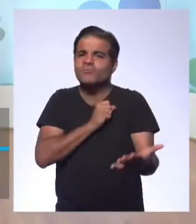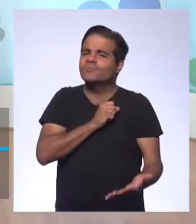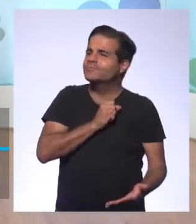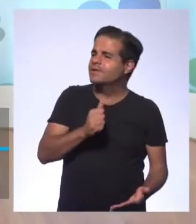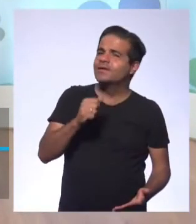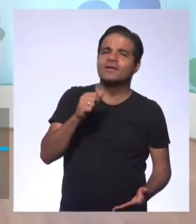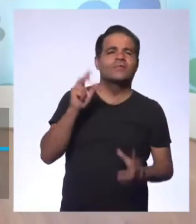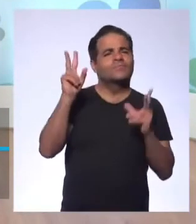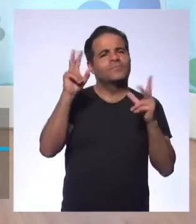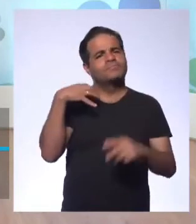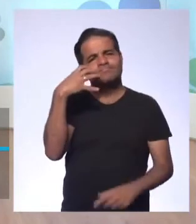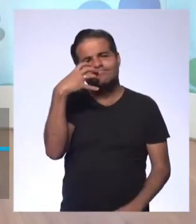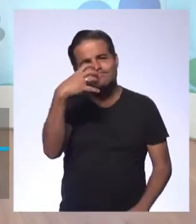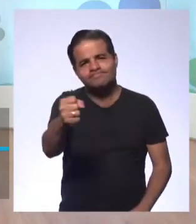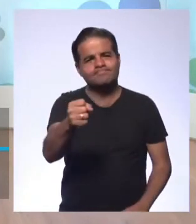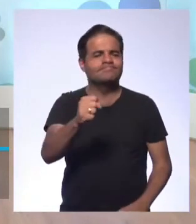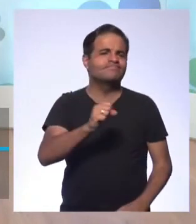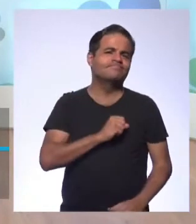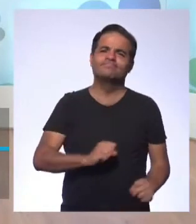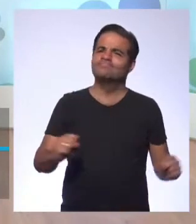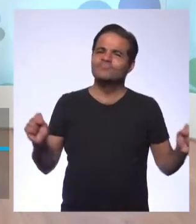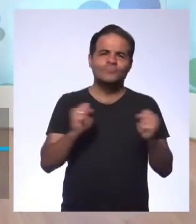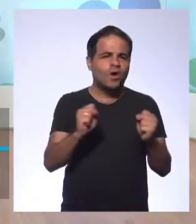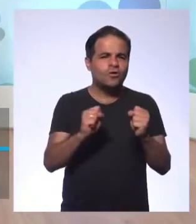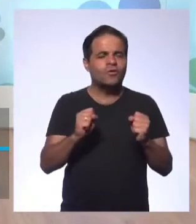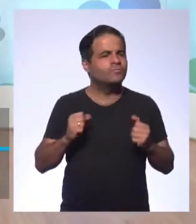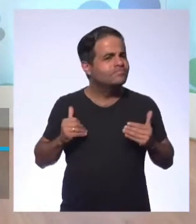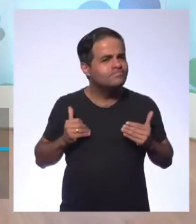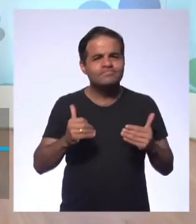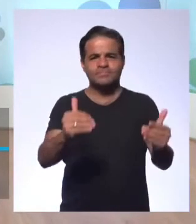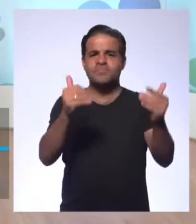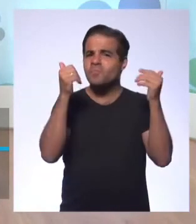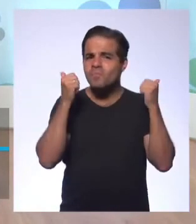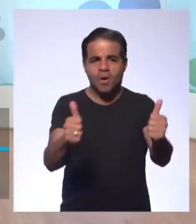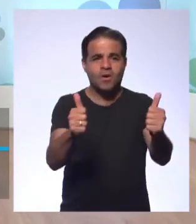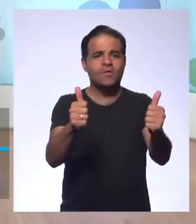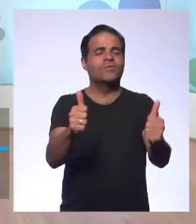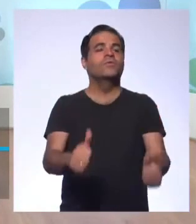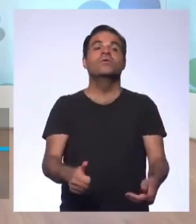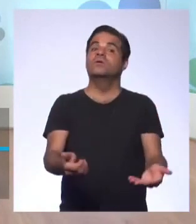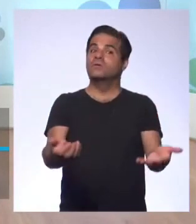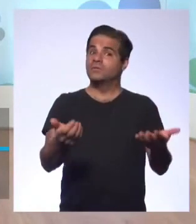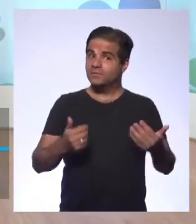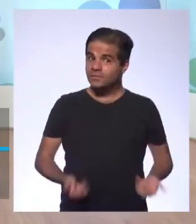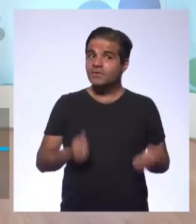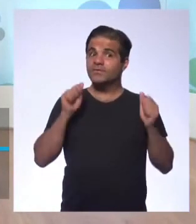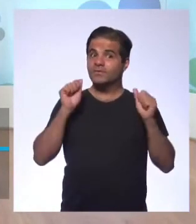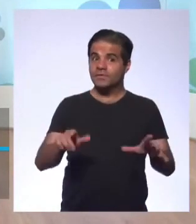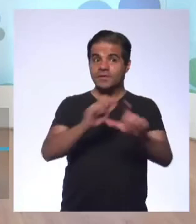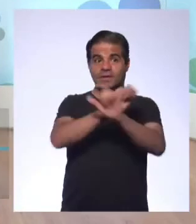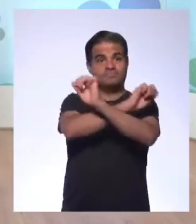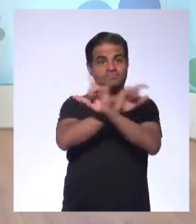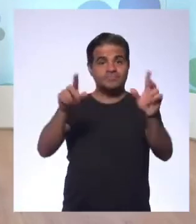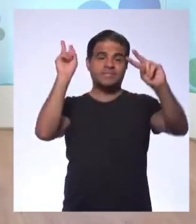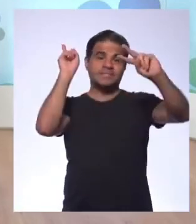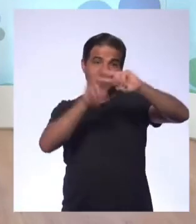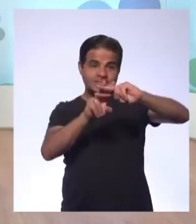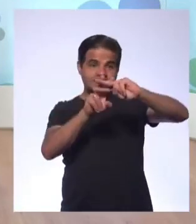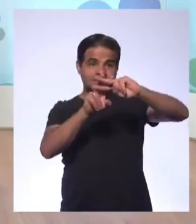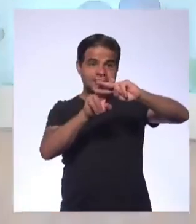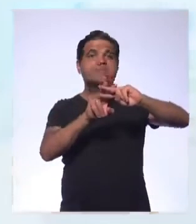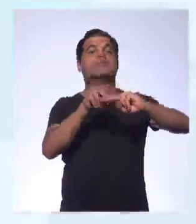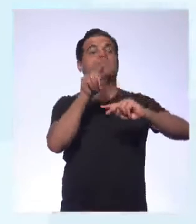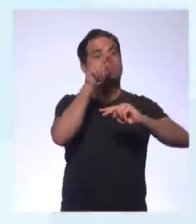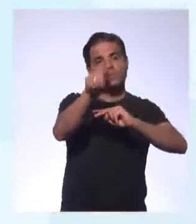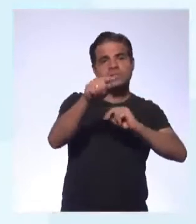é apaixonada, né? Ai, sou demais, adoro. Tá bom, gente? Ó, fica na tela aí a hashtag, né?